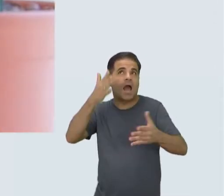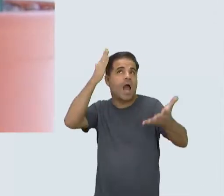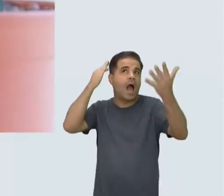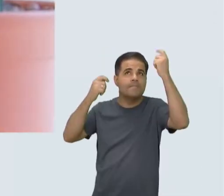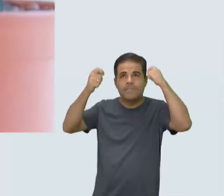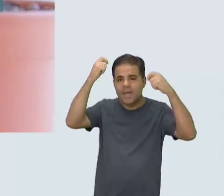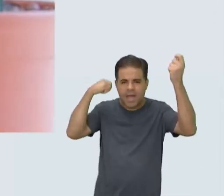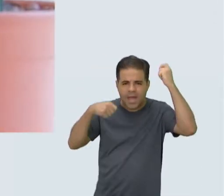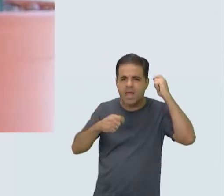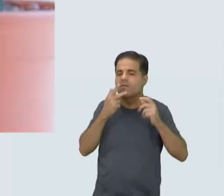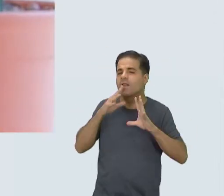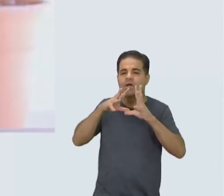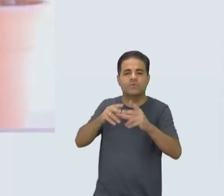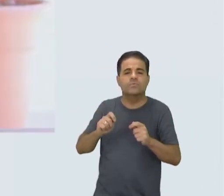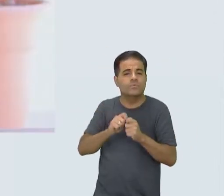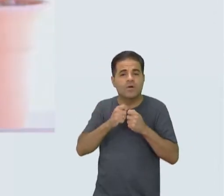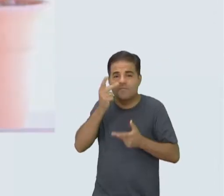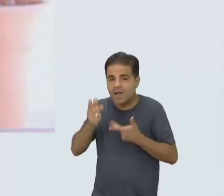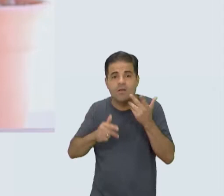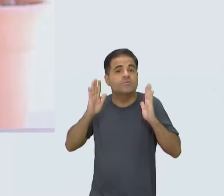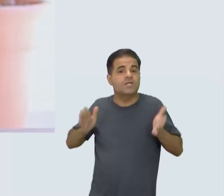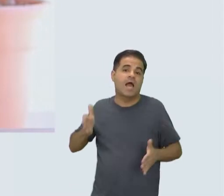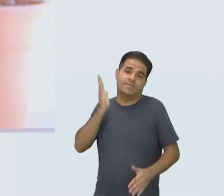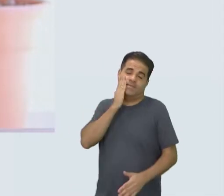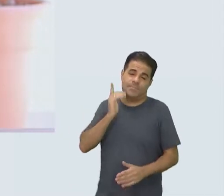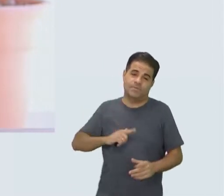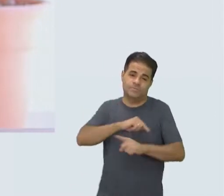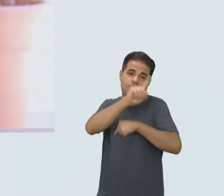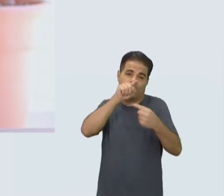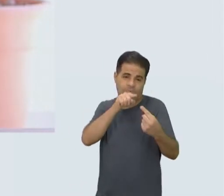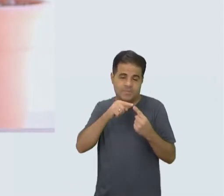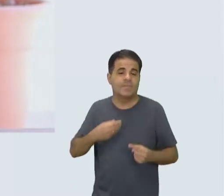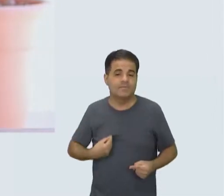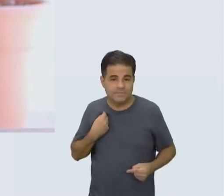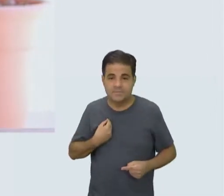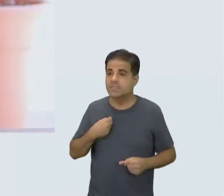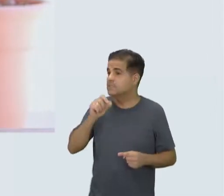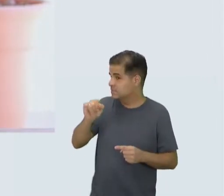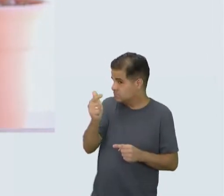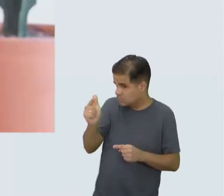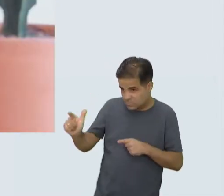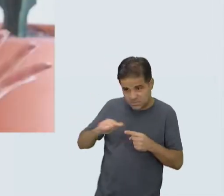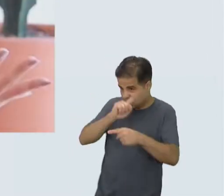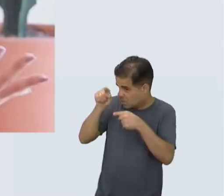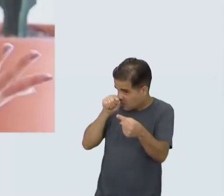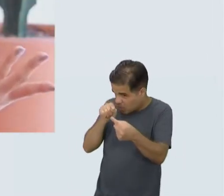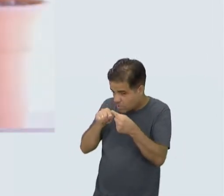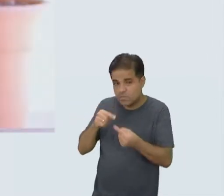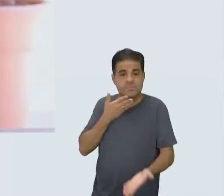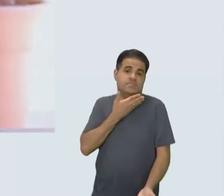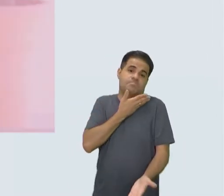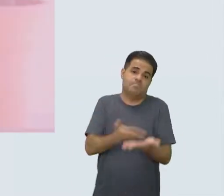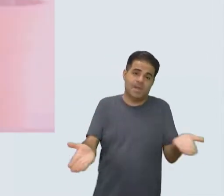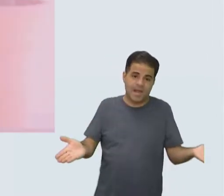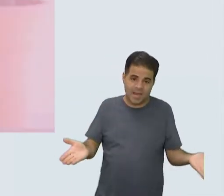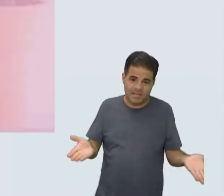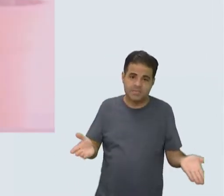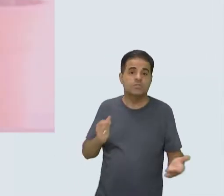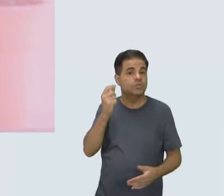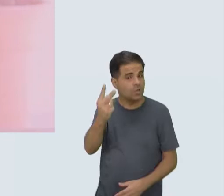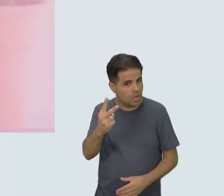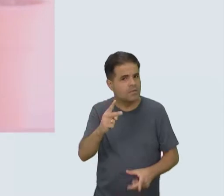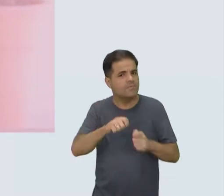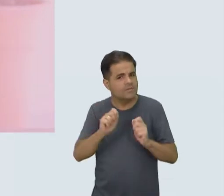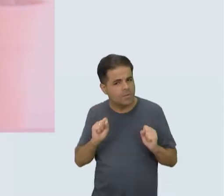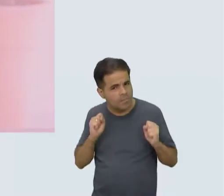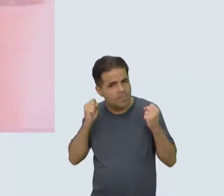mesmo de falar sobre tudo que eu falo, eu já sabia que eu tinha um propósito. E quando você não tem um propósito, você se perde, entende? 2.